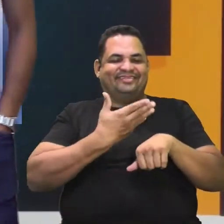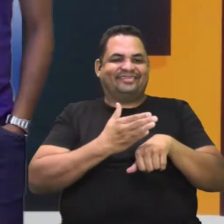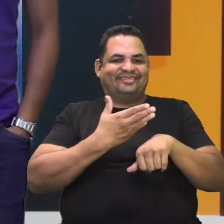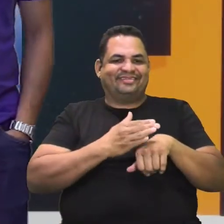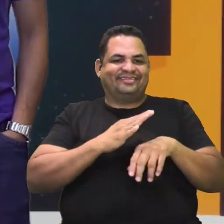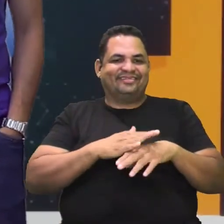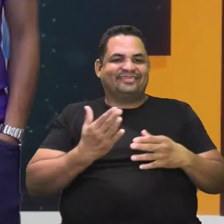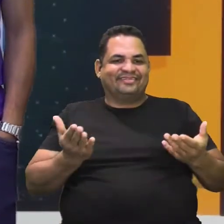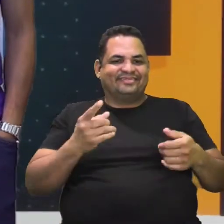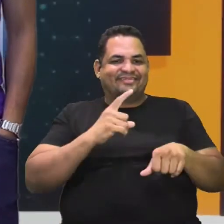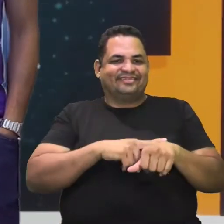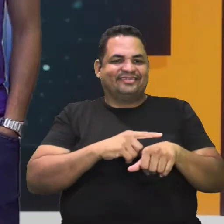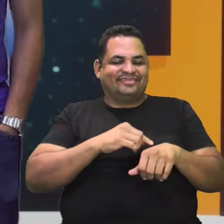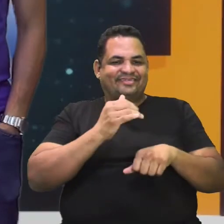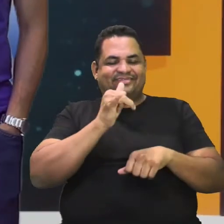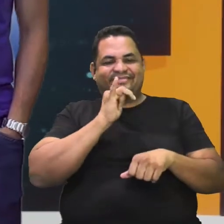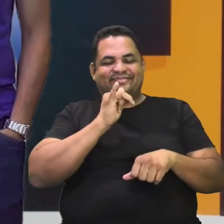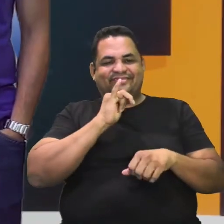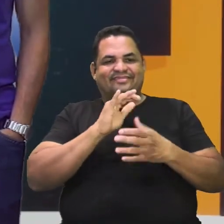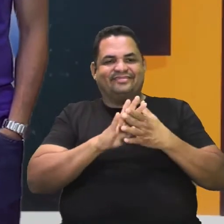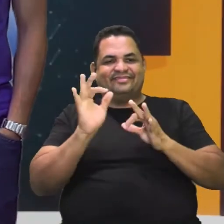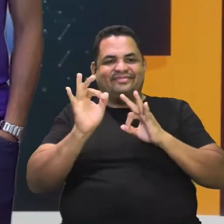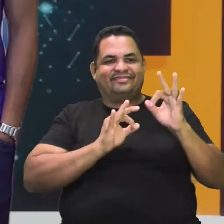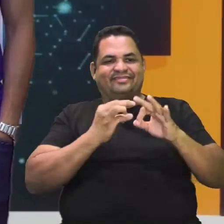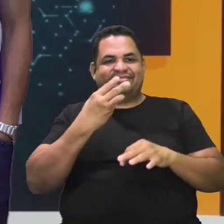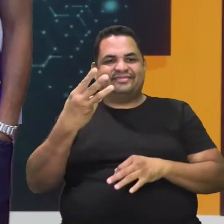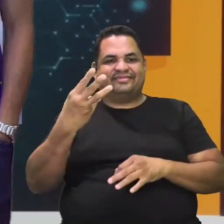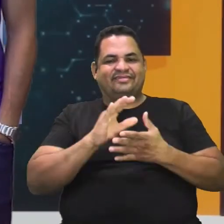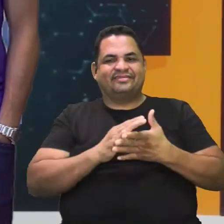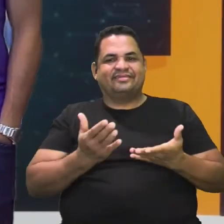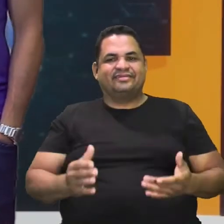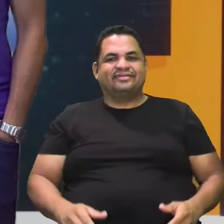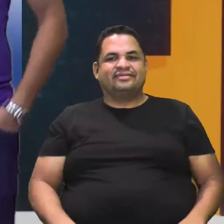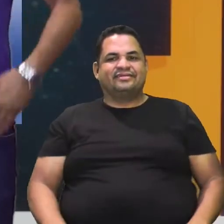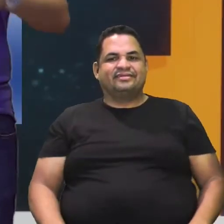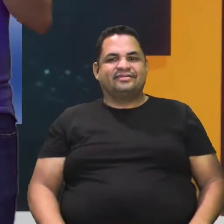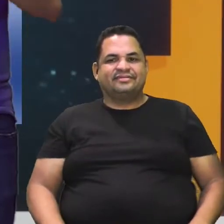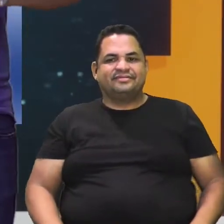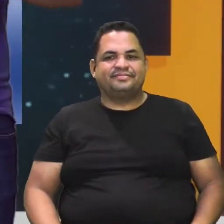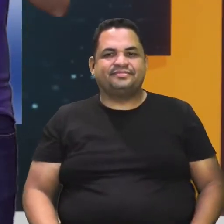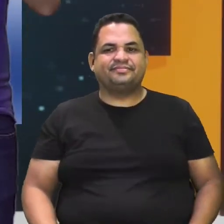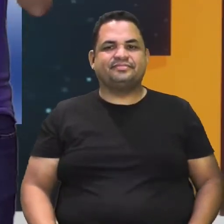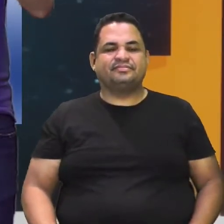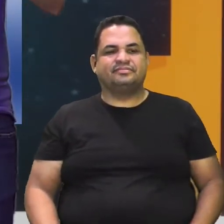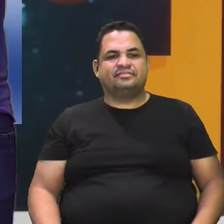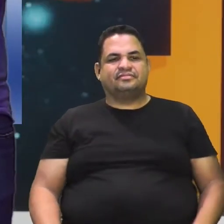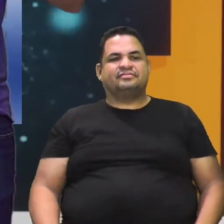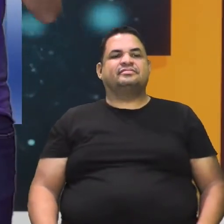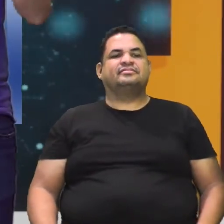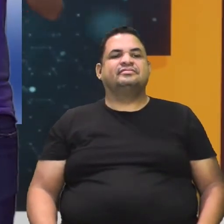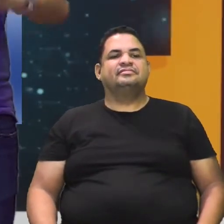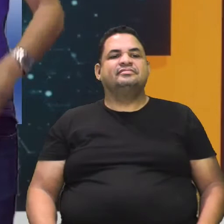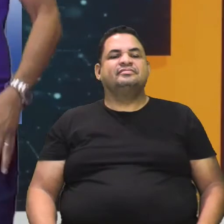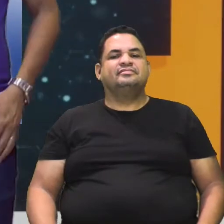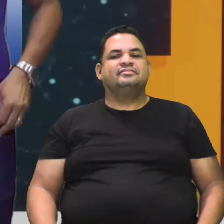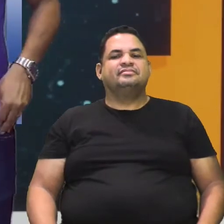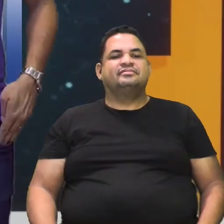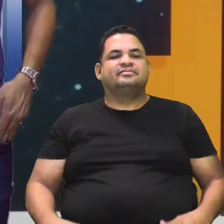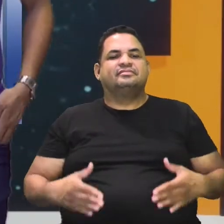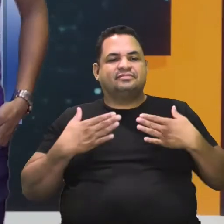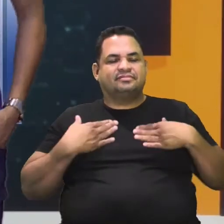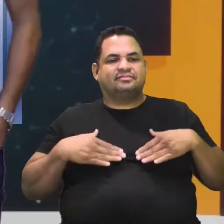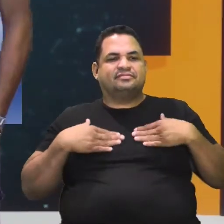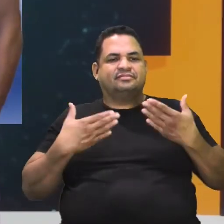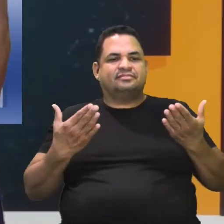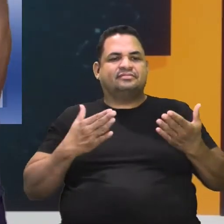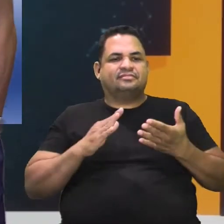é prática. Então, é hora dos exemplos. A gente vai construir 3 exemplos com vocês aqui. Com calma, bem... Isso, com calma, com